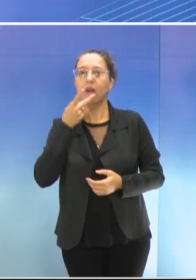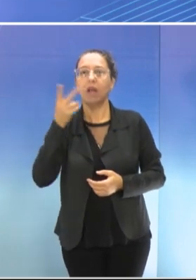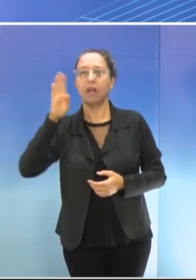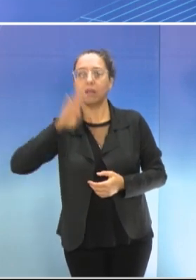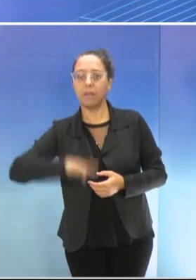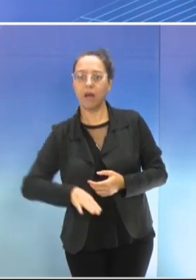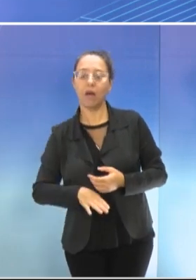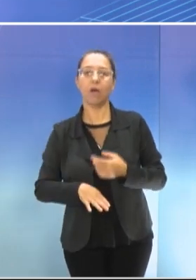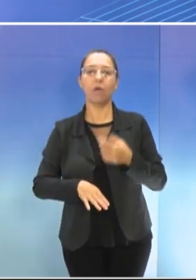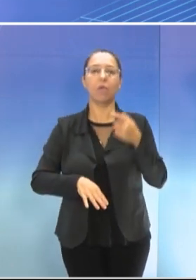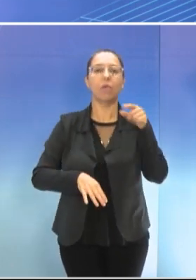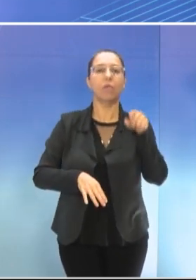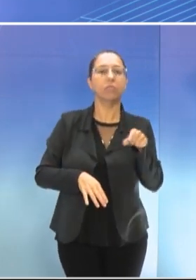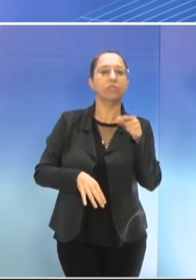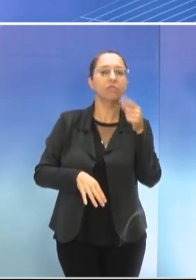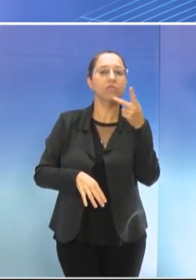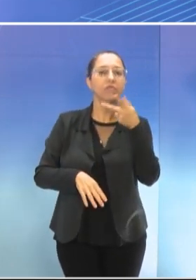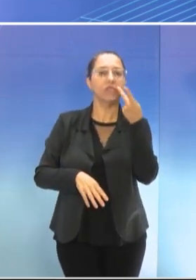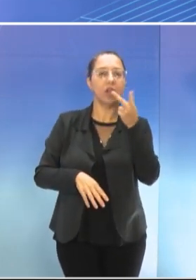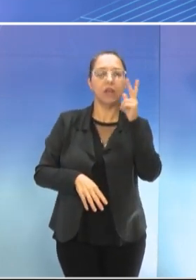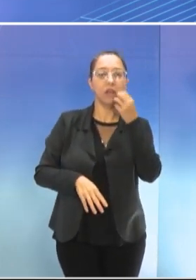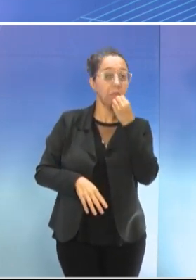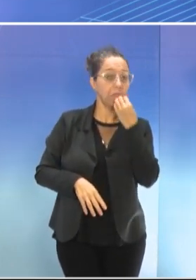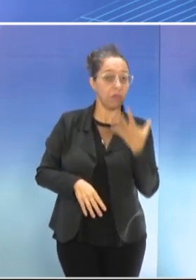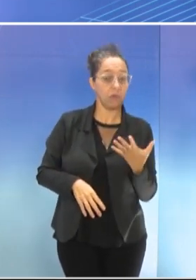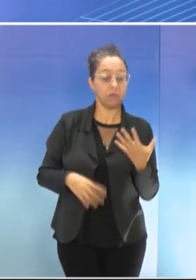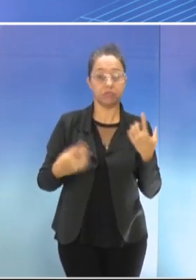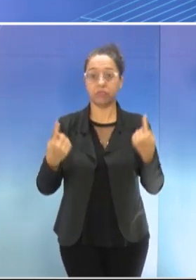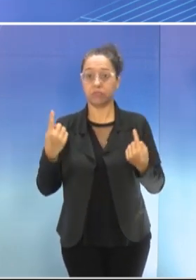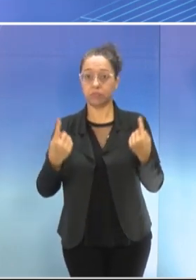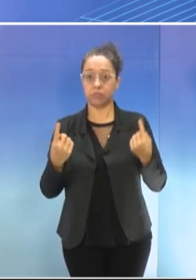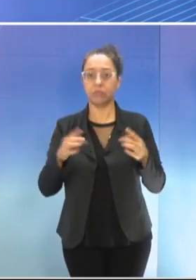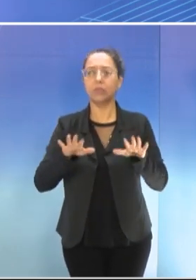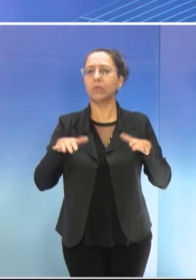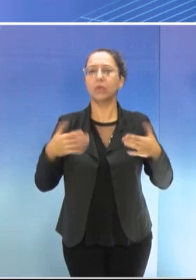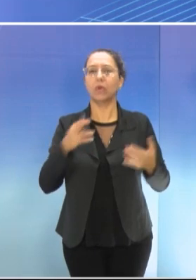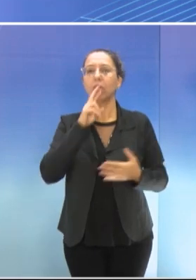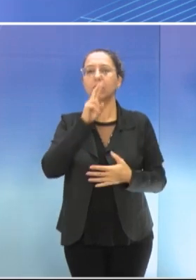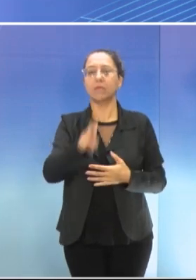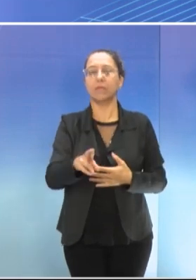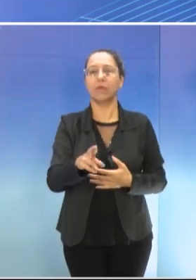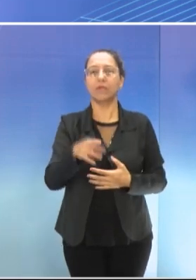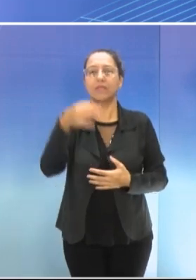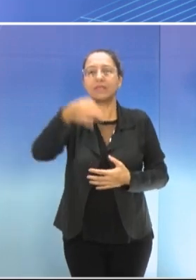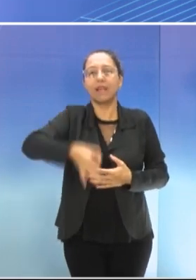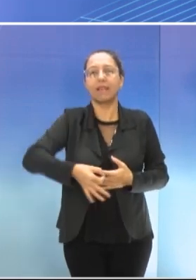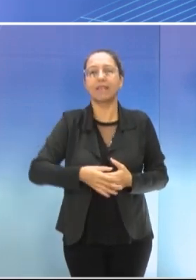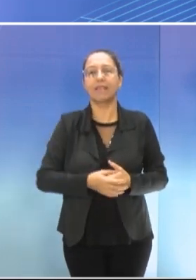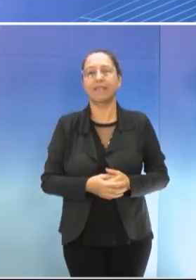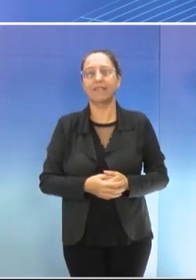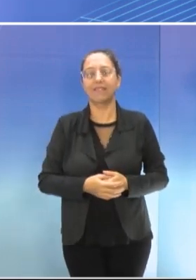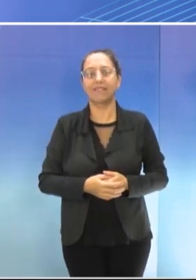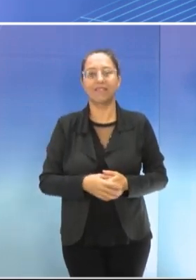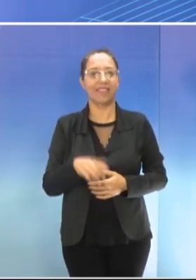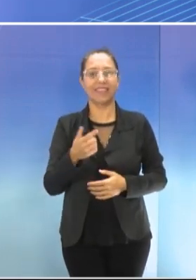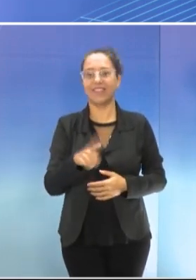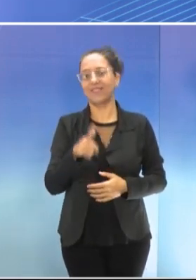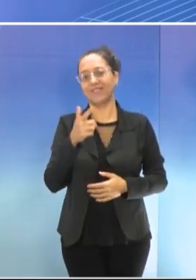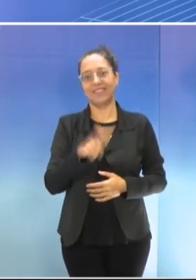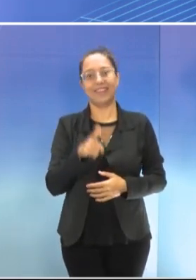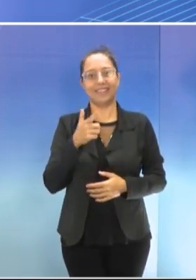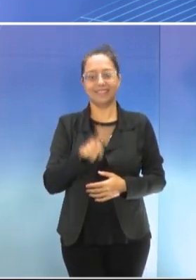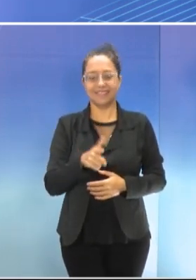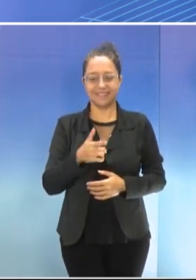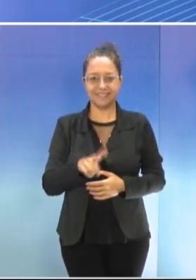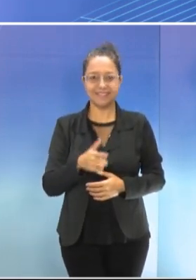resposta. Um fala que é mal, o outro fala que o ser humano é bom. Qual que é a resposta certa, professor? Bom,